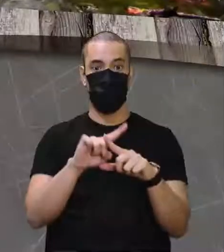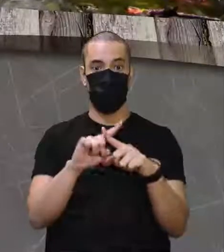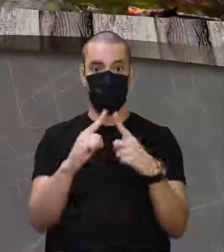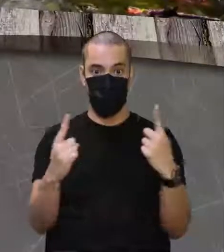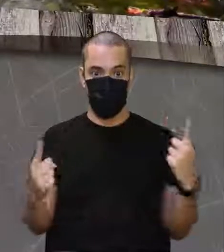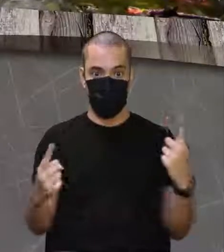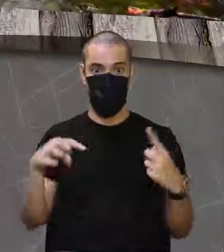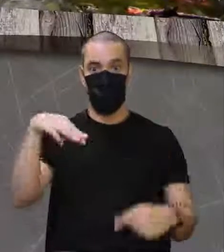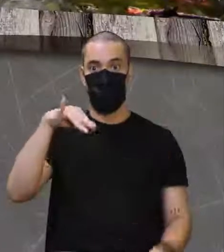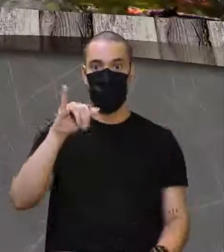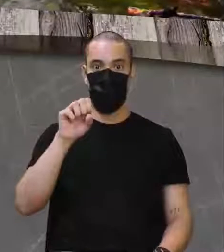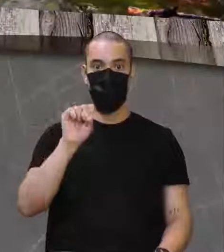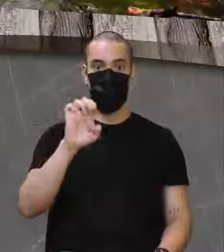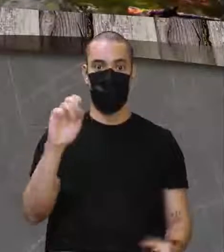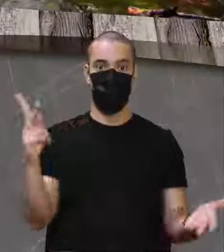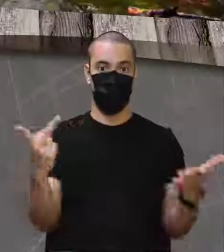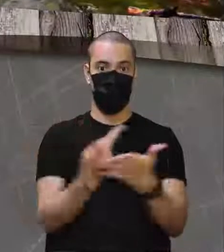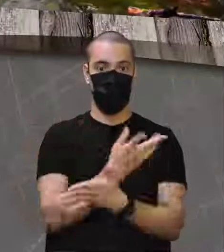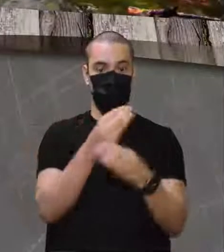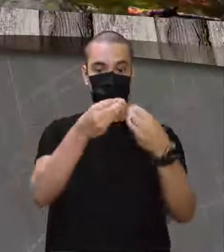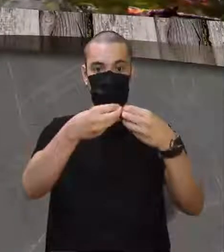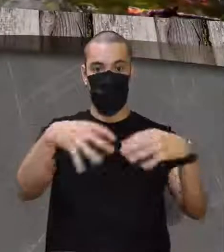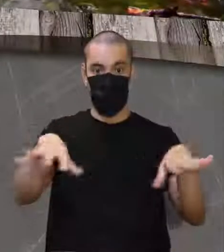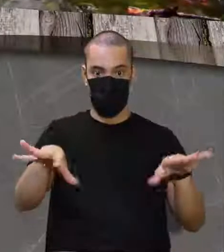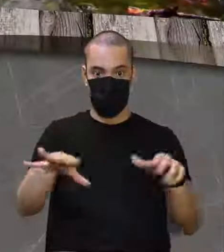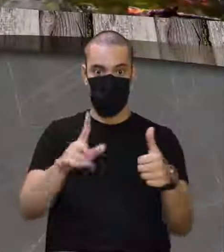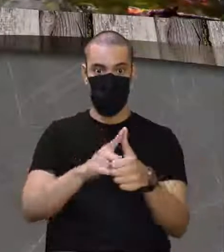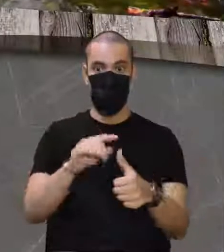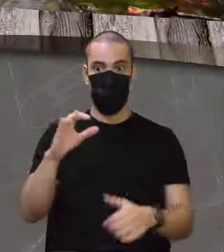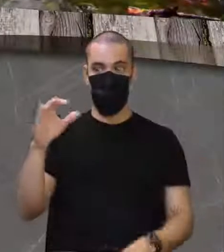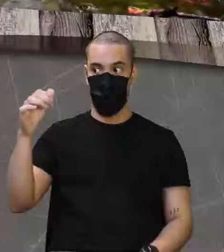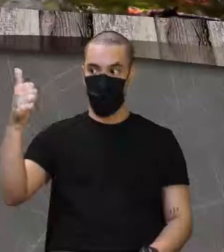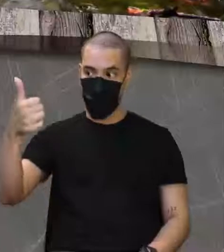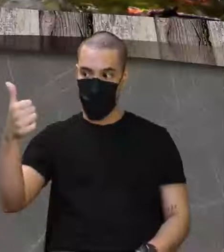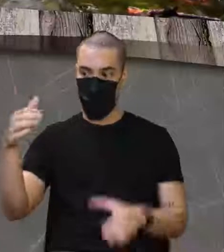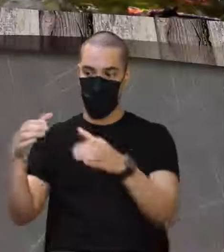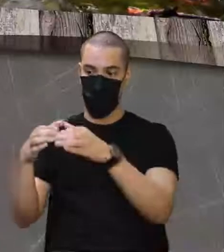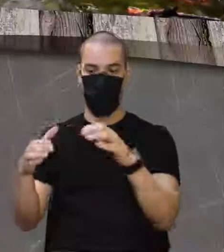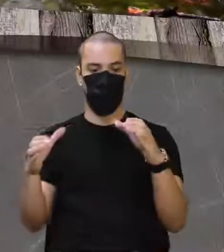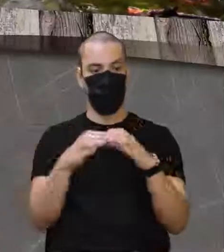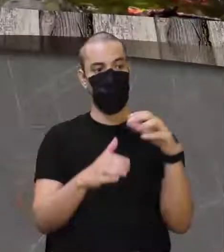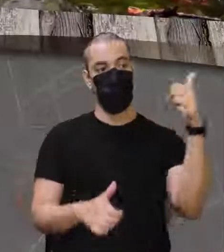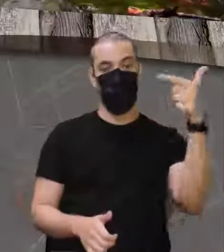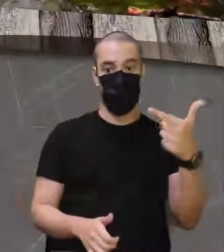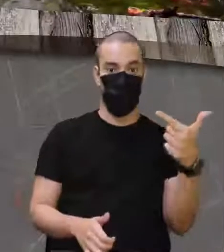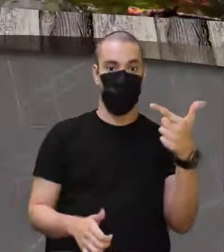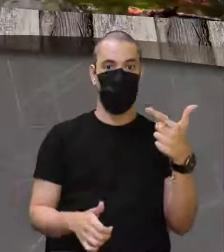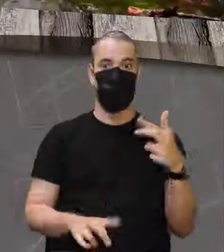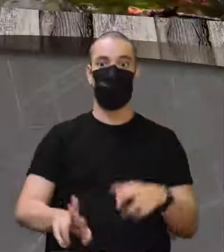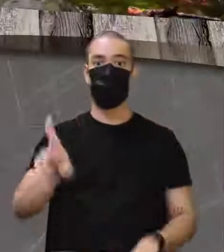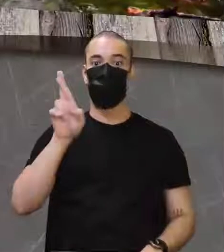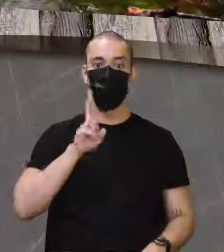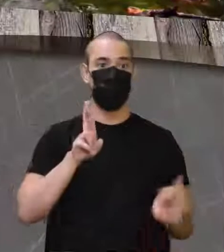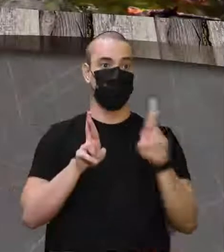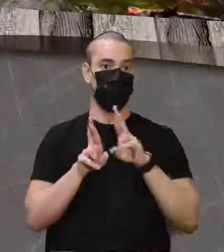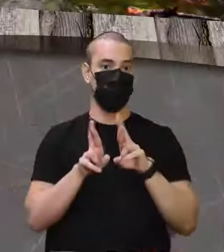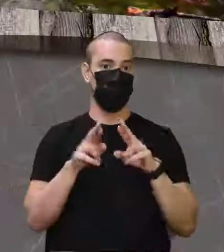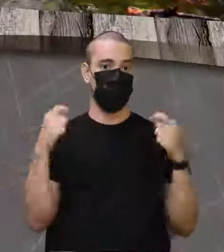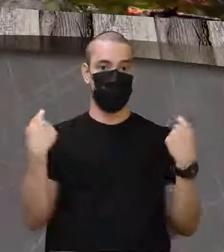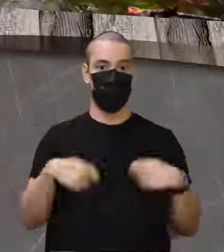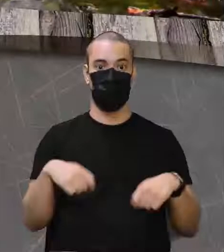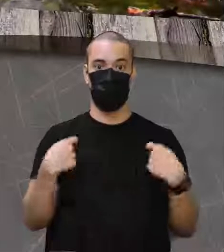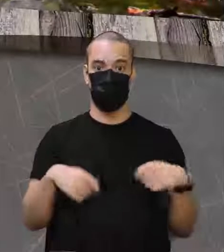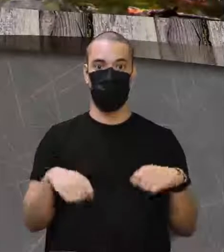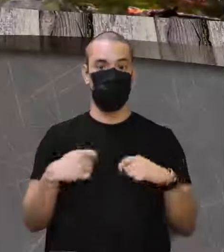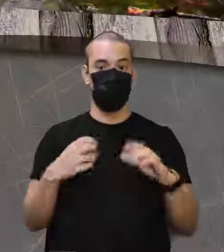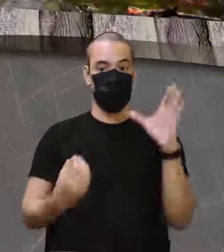vai se dividir, né? Se separar ainda entre meiose 1 e meiose 2. O resultado, prof, tem que ser